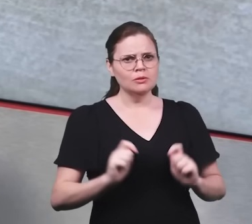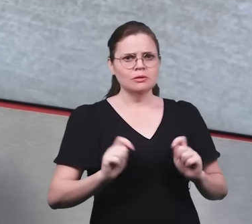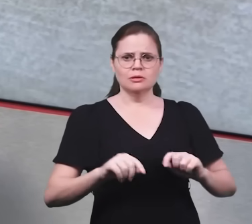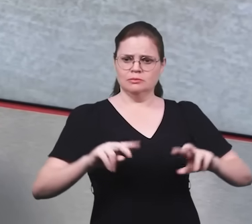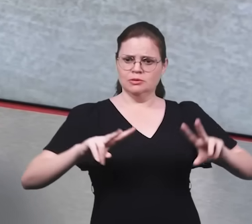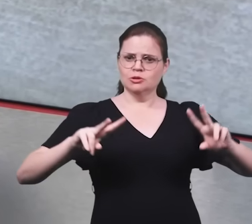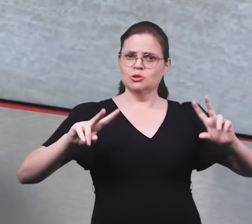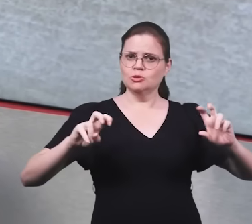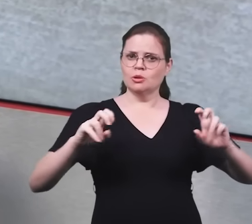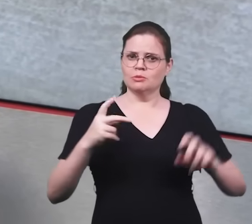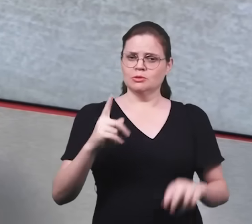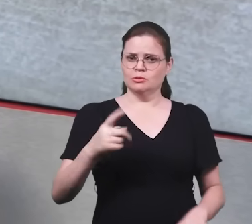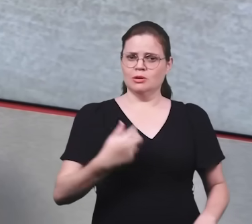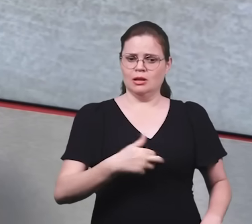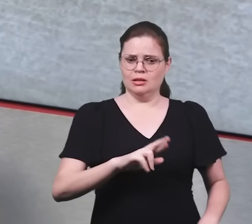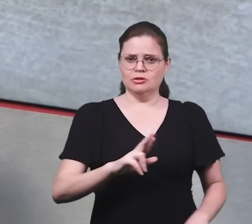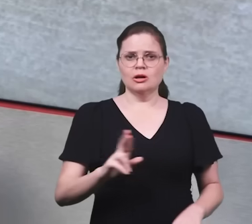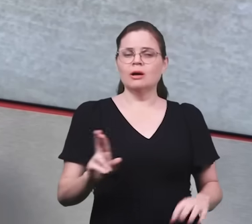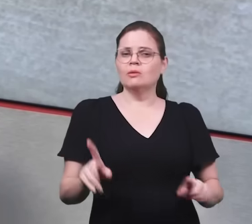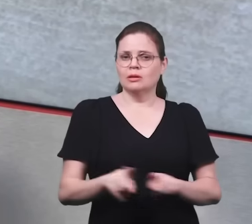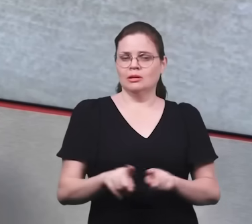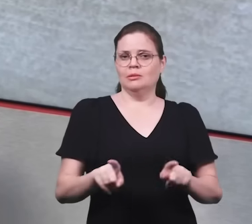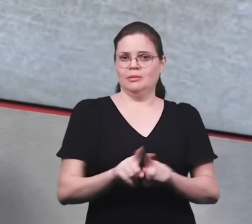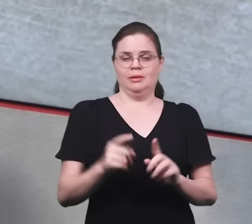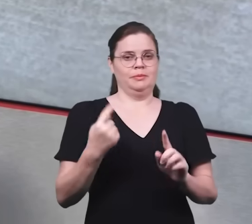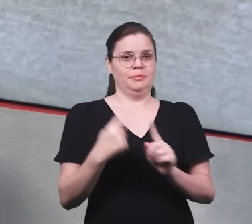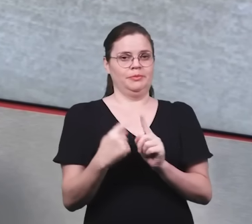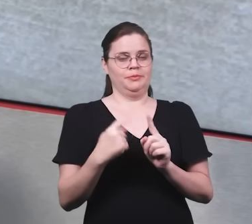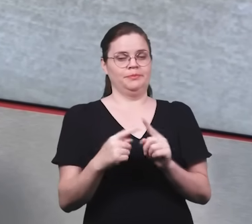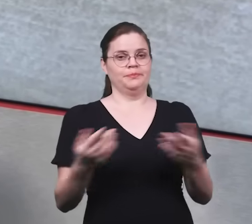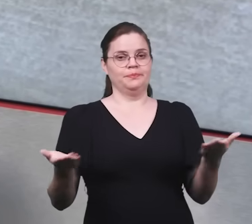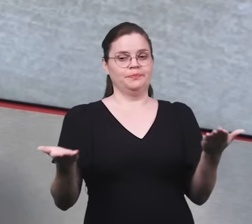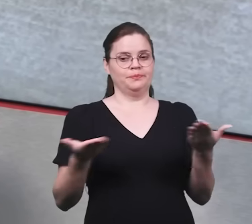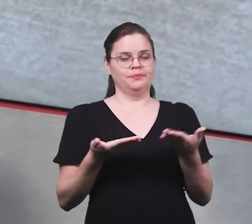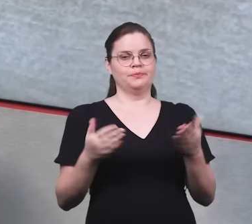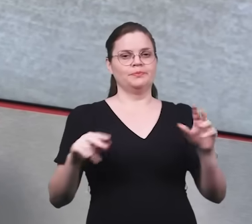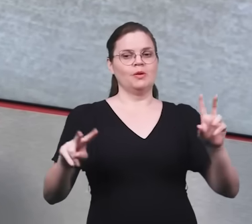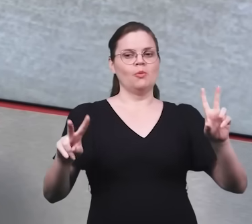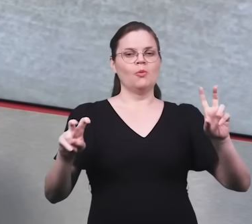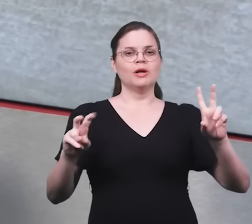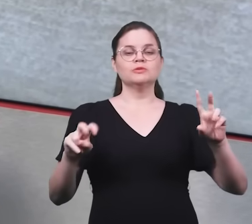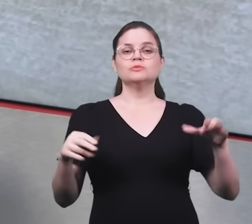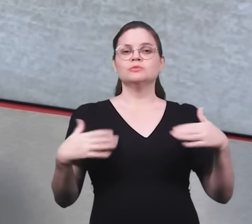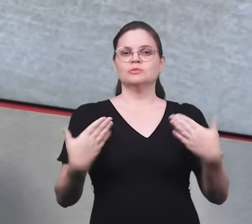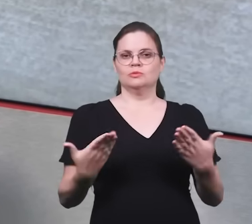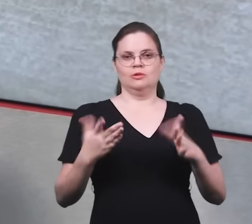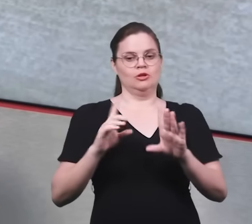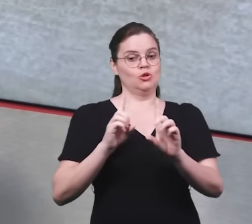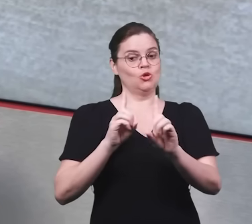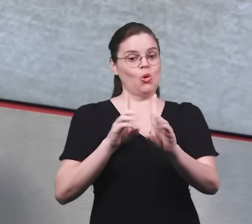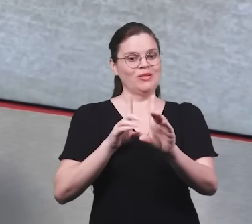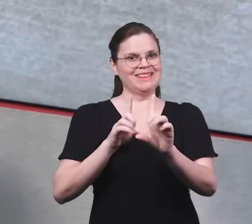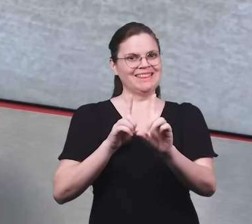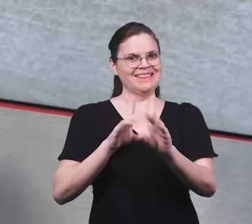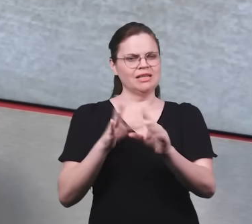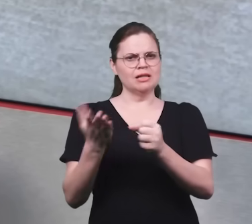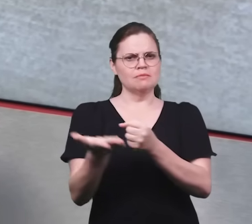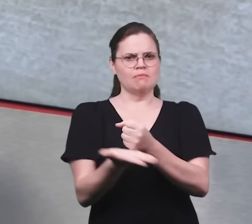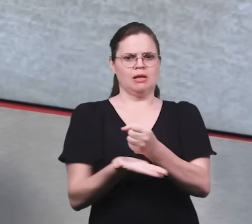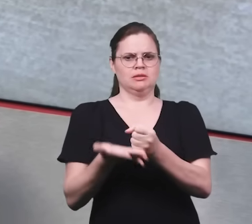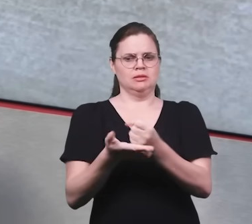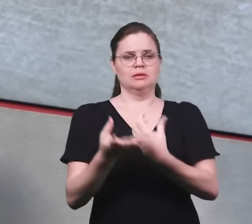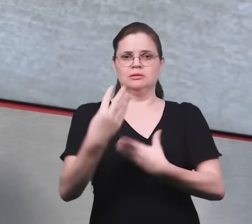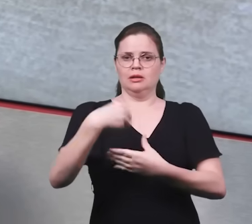sua religiosidade. Porque o nosso assunto aqui, que é sobre doutrinas básicas. Quando se fala